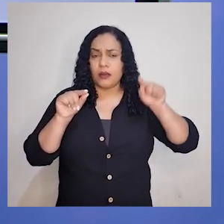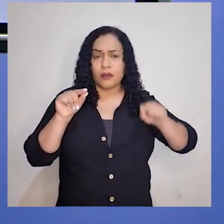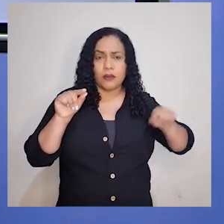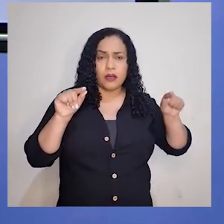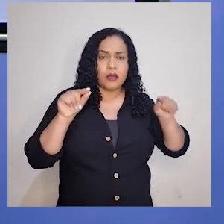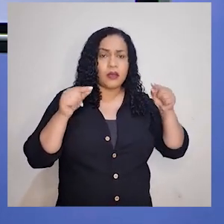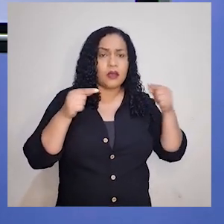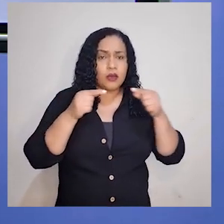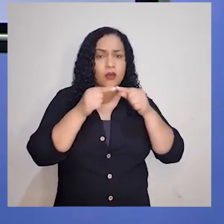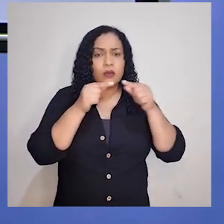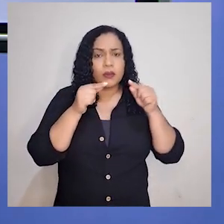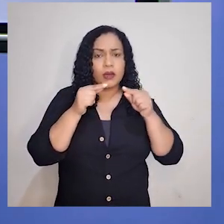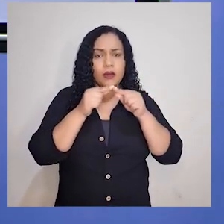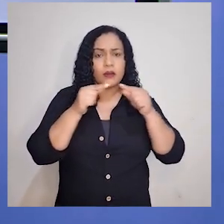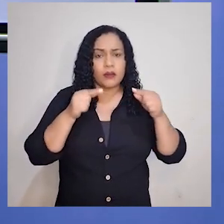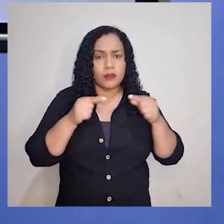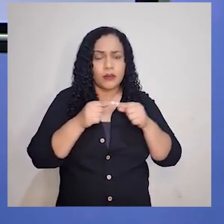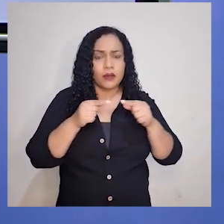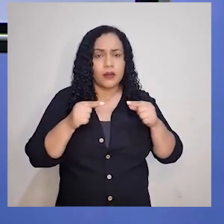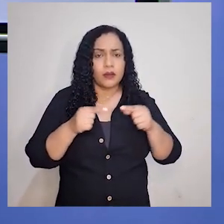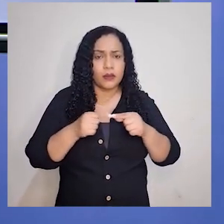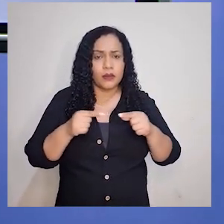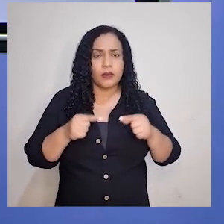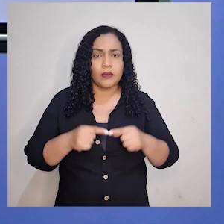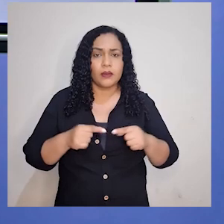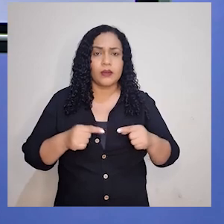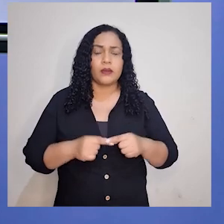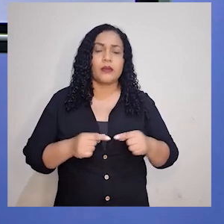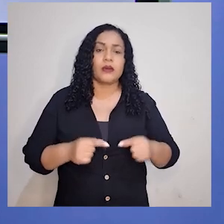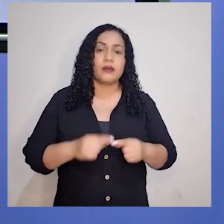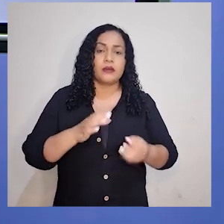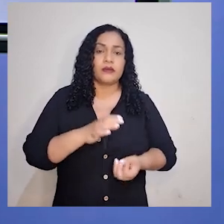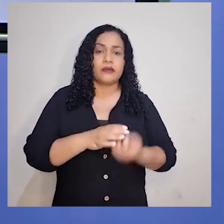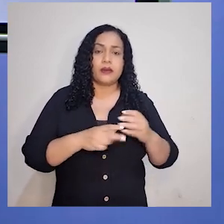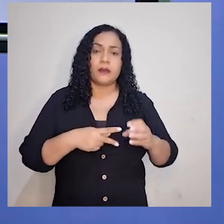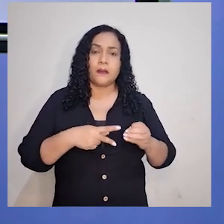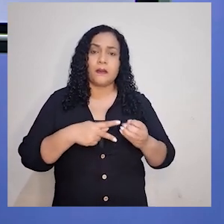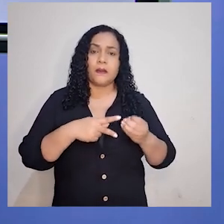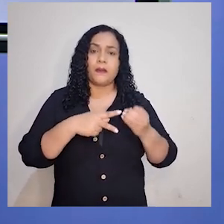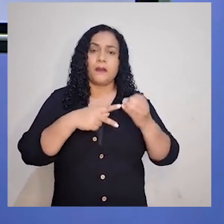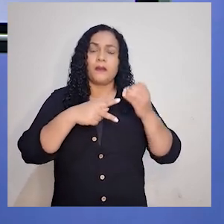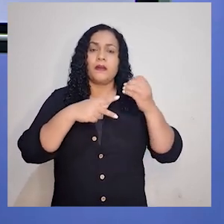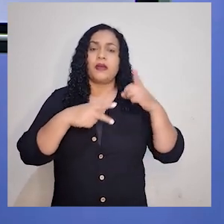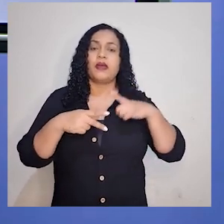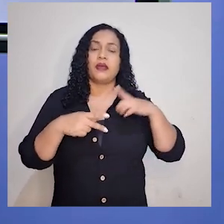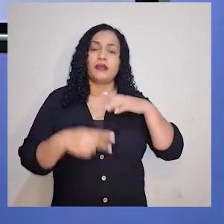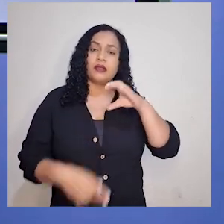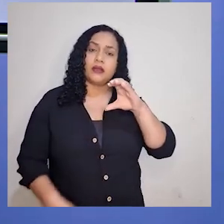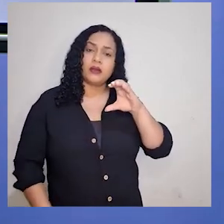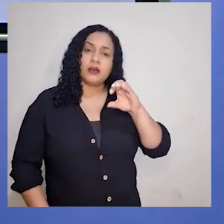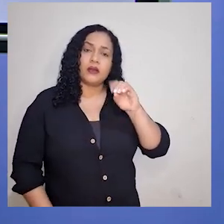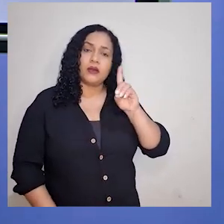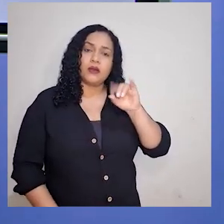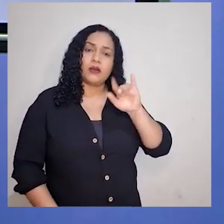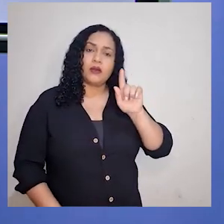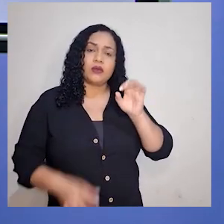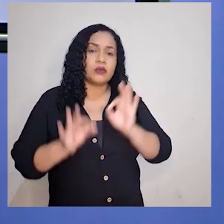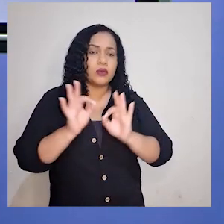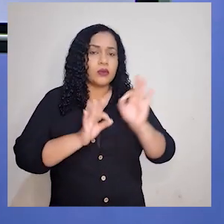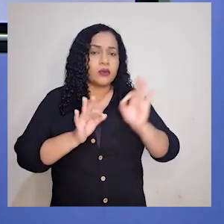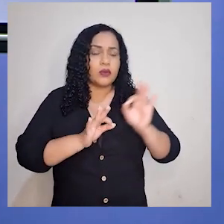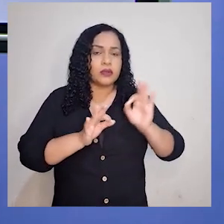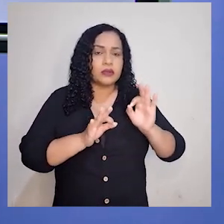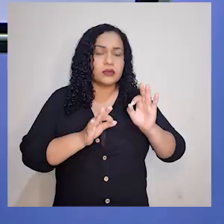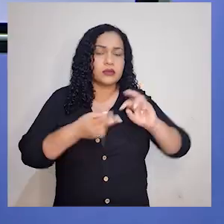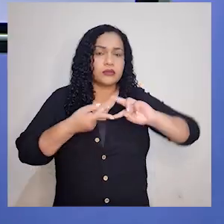encaixando aqui, encaixando as unidades para a produção de proteínas. Para isso nós temos um código, né? Por isso que